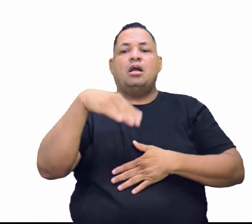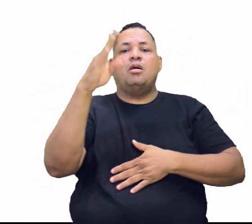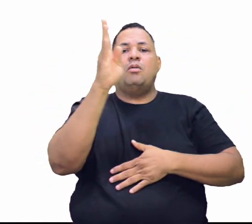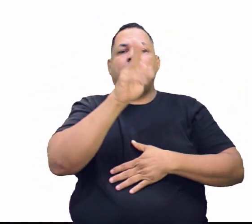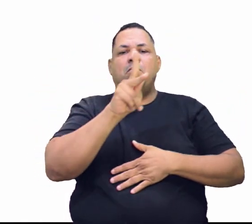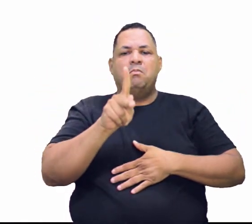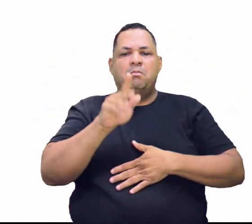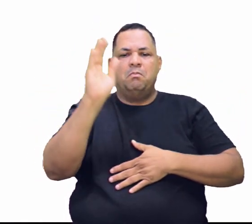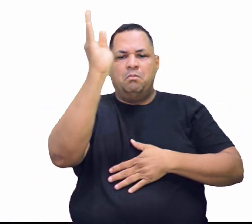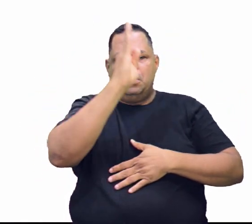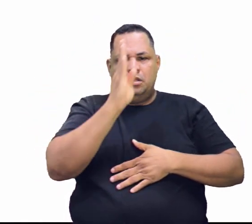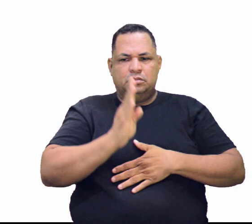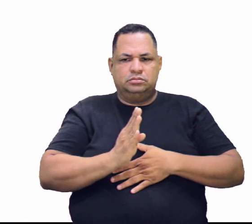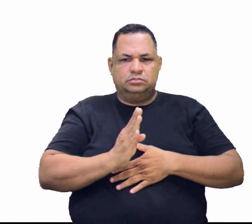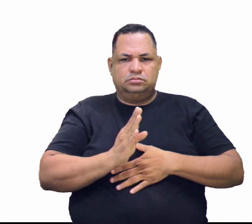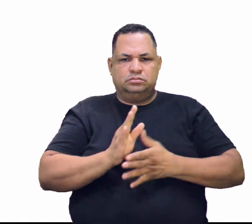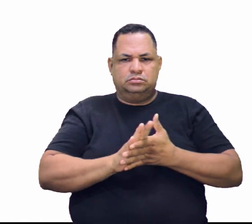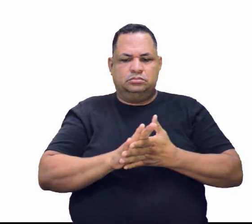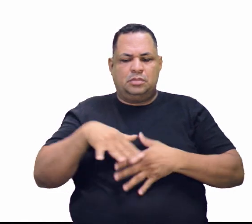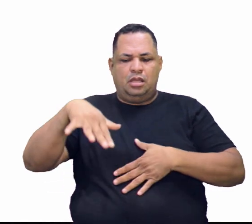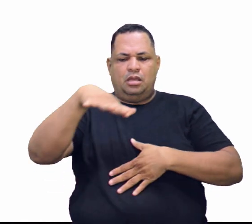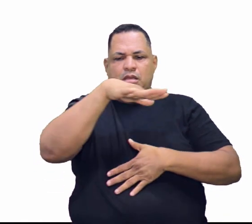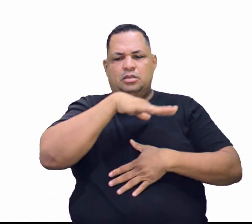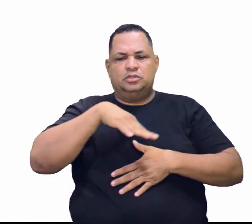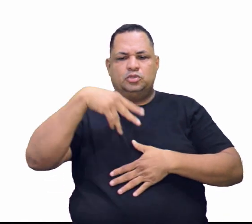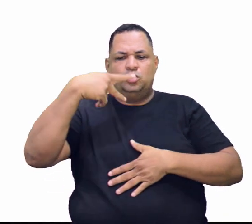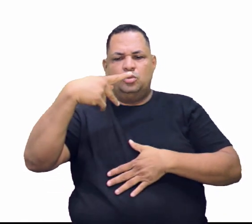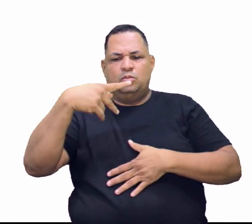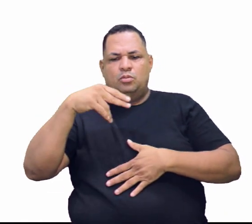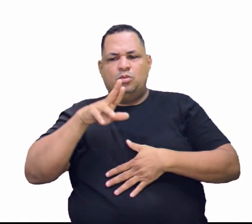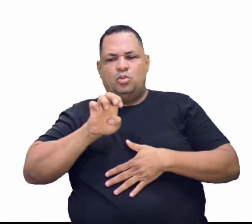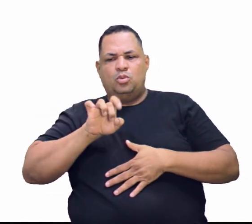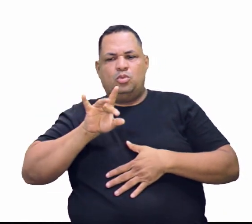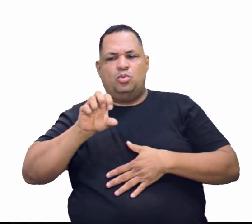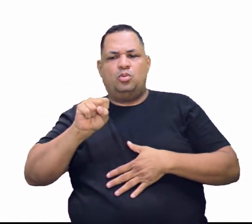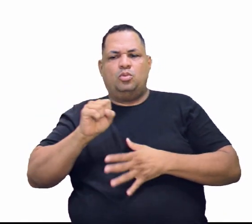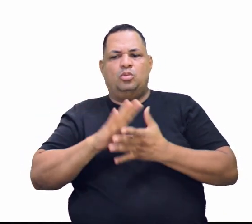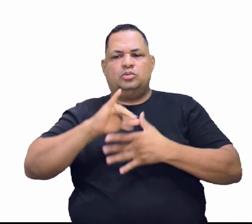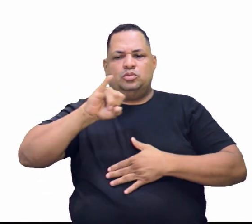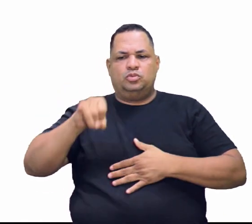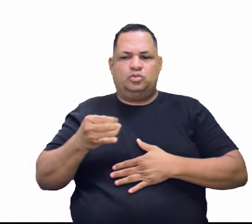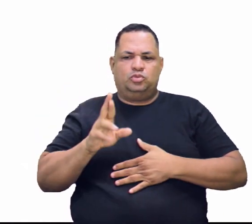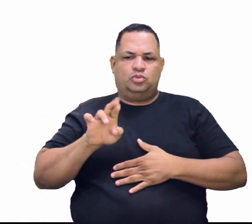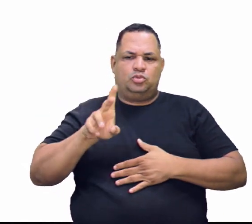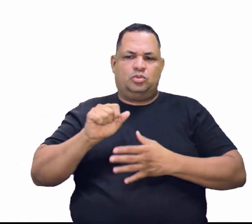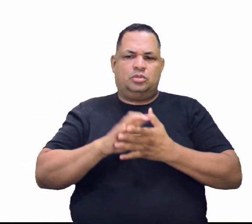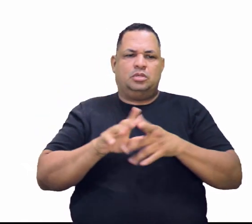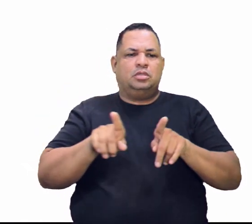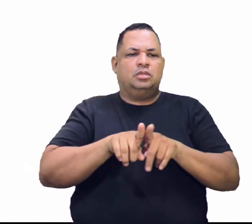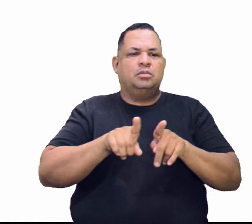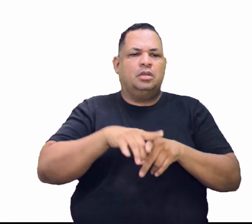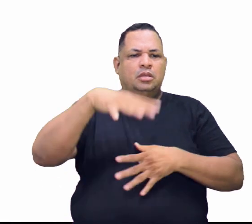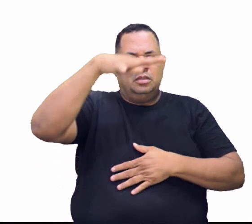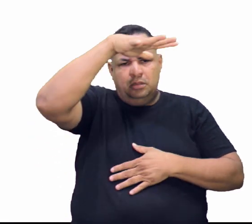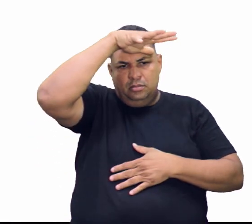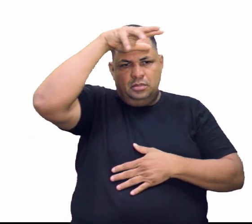Bem como aquela região do Purus, do Juruá e também de